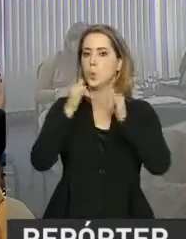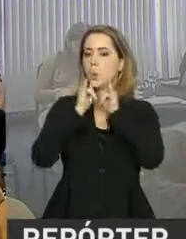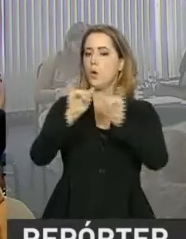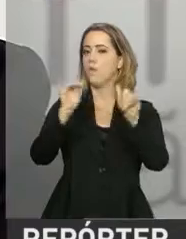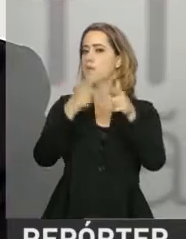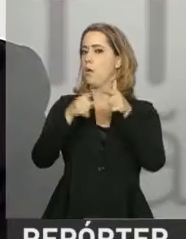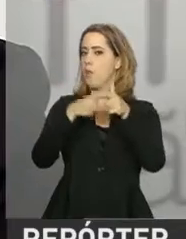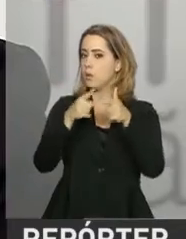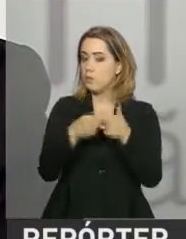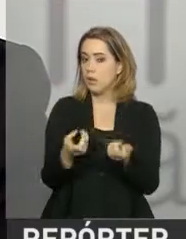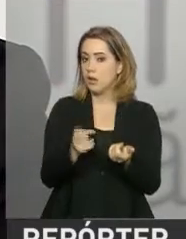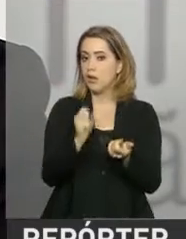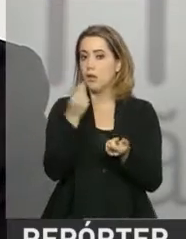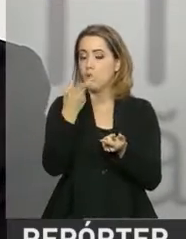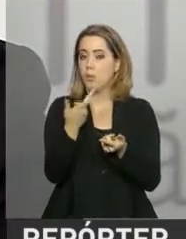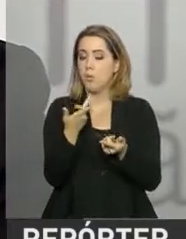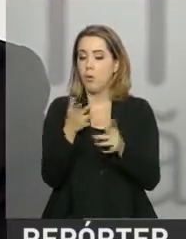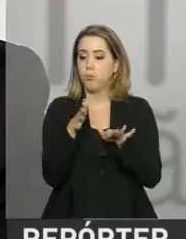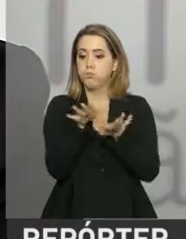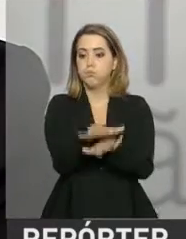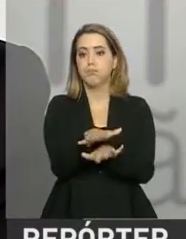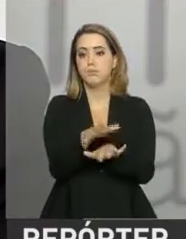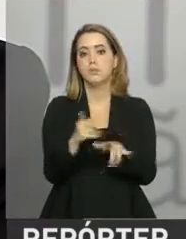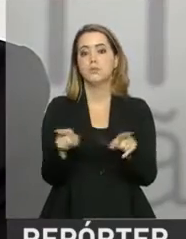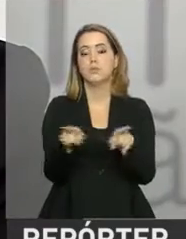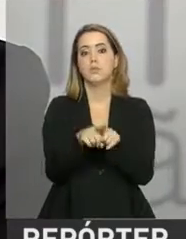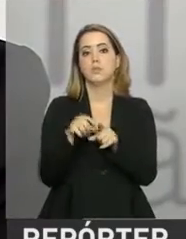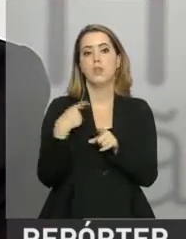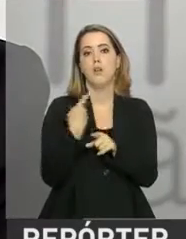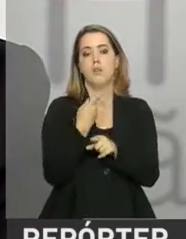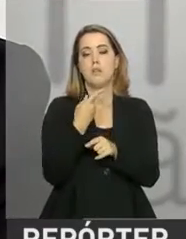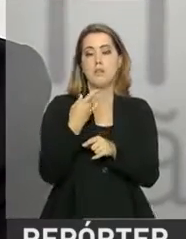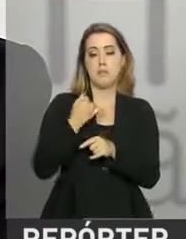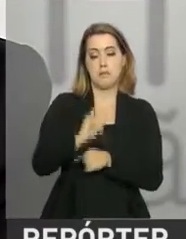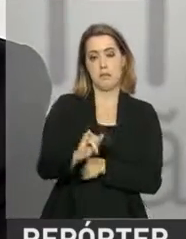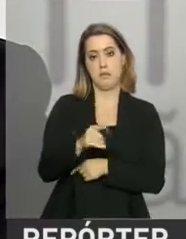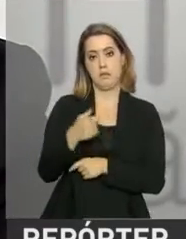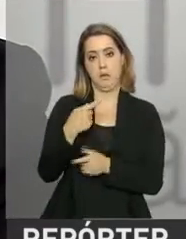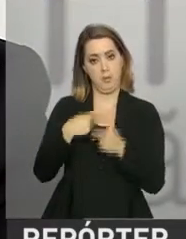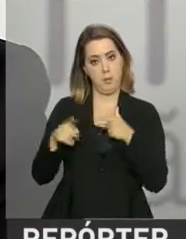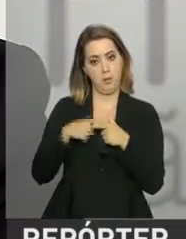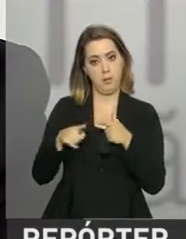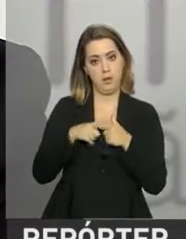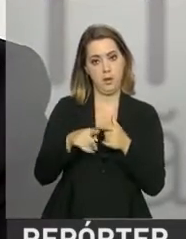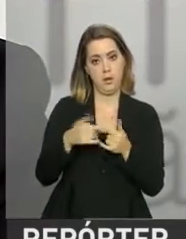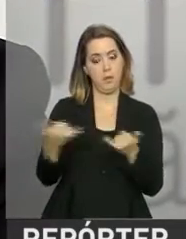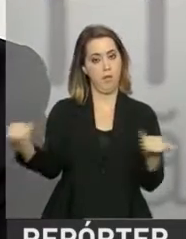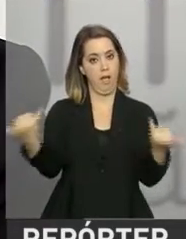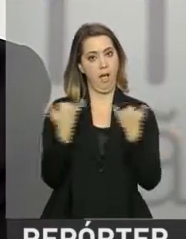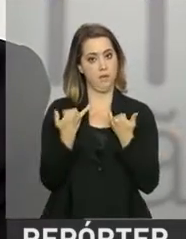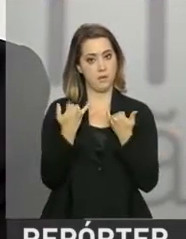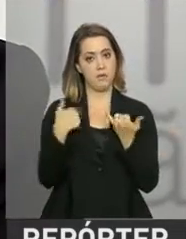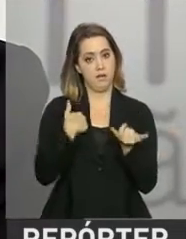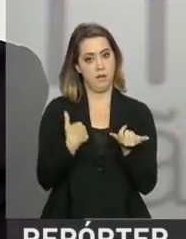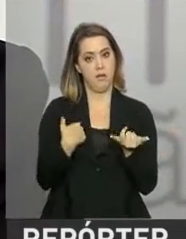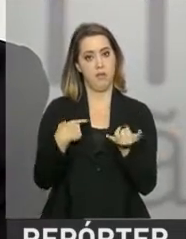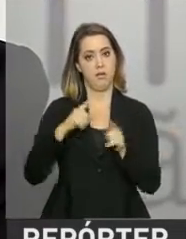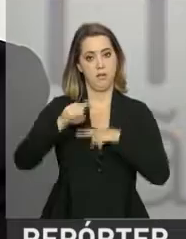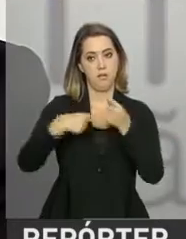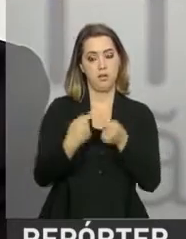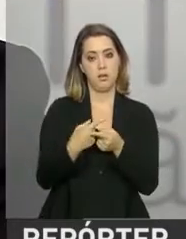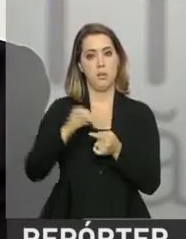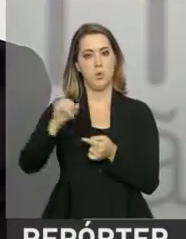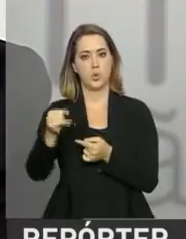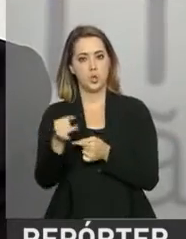não puderem nos dirão por que não podem. E aí nós teremos janeiro, fevereiro, março para planejar a